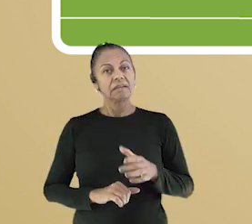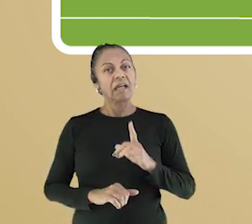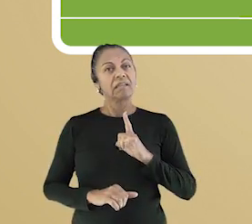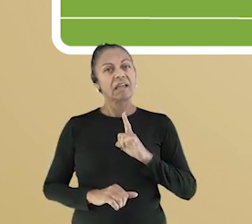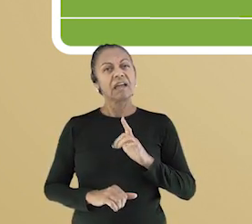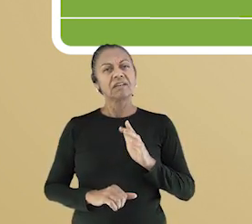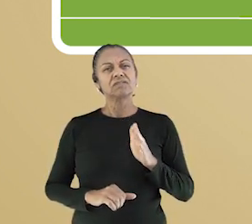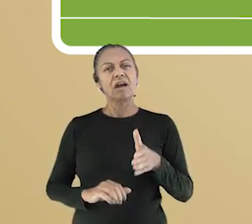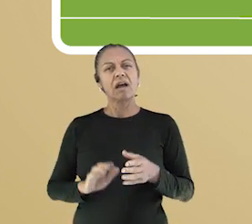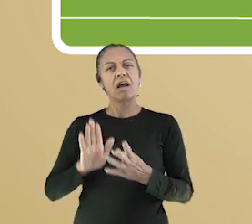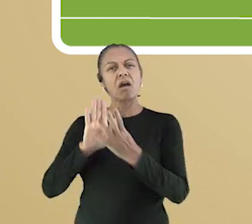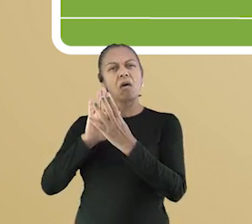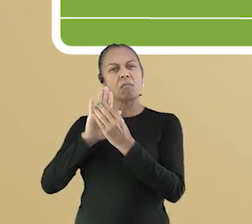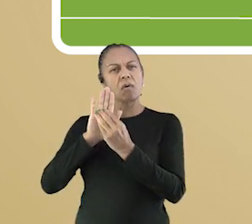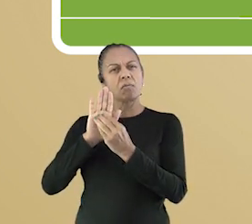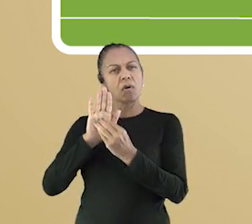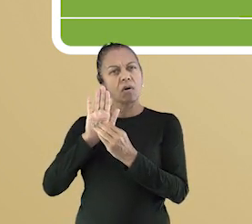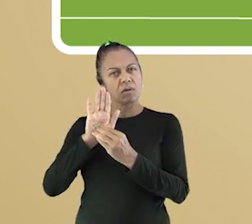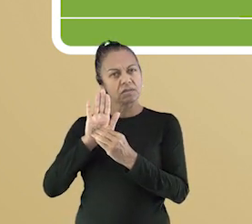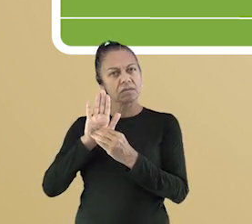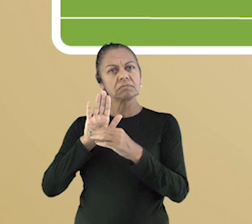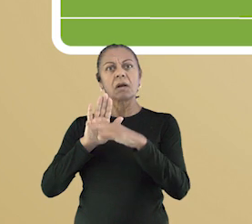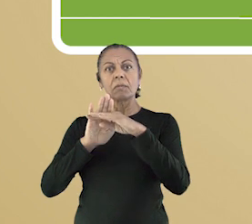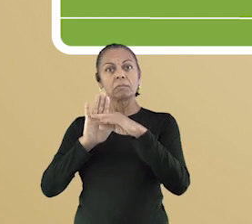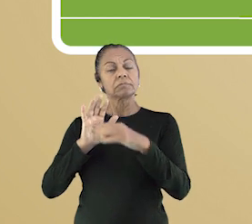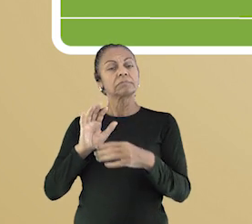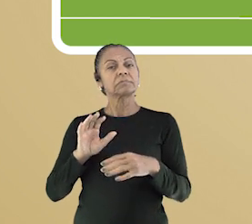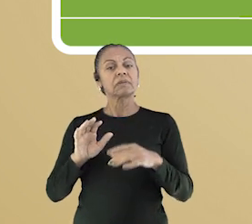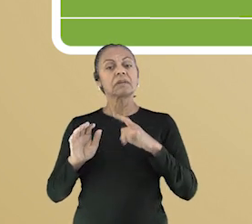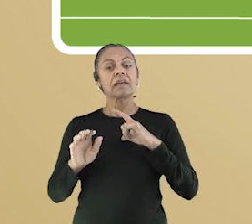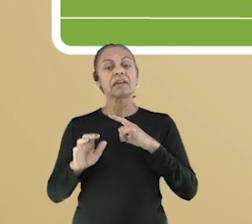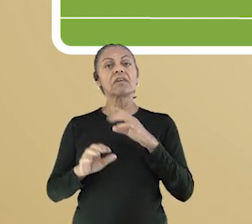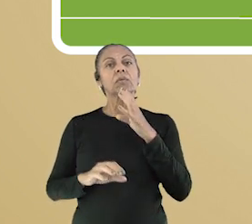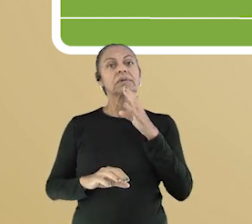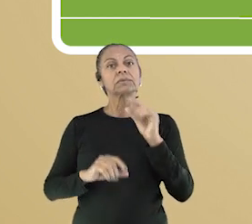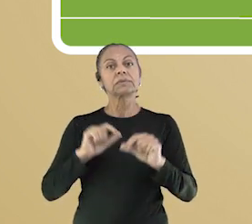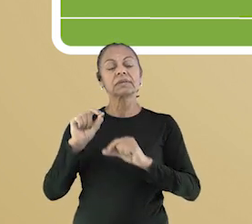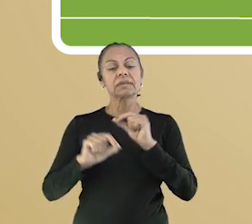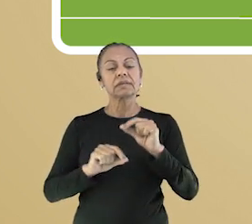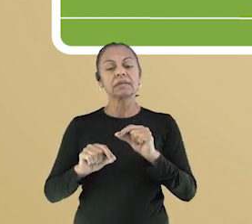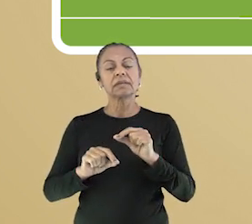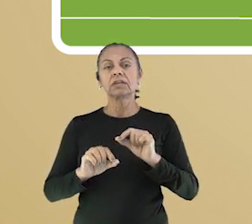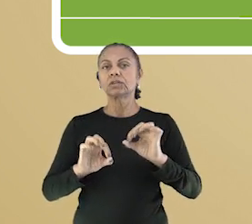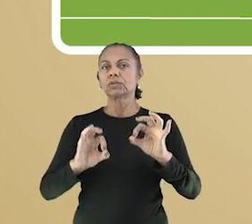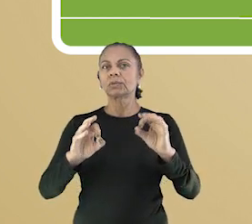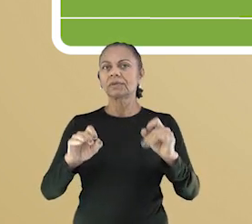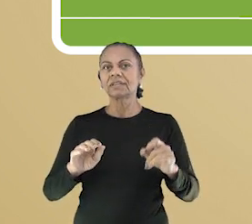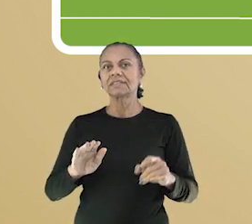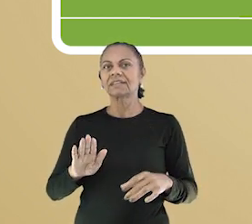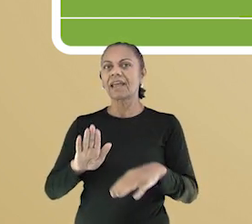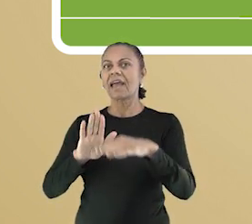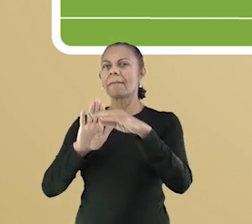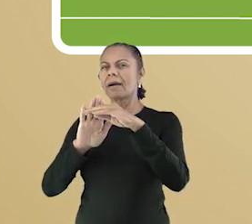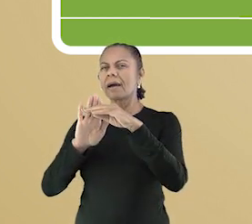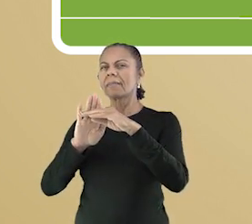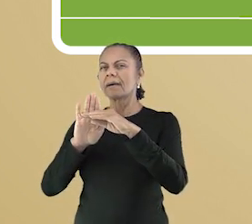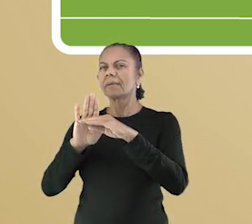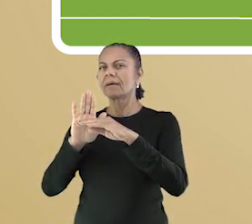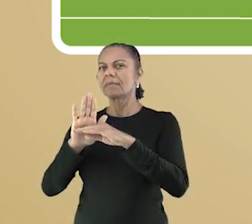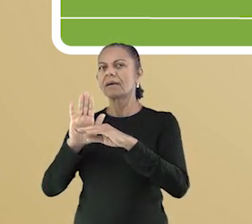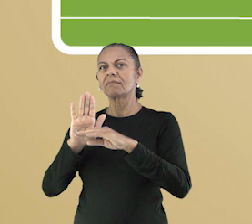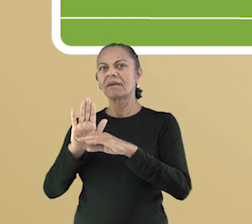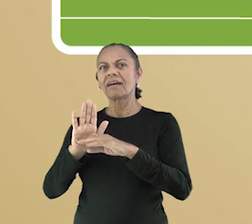Bom, existem algumas propostas bem interessantes que a gente vai conhecer. Só que todas elas passam pelo